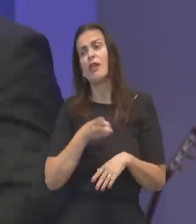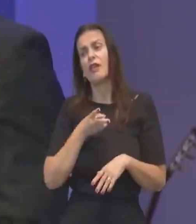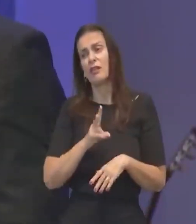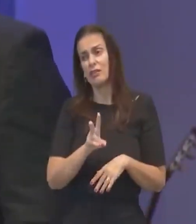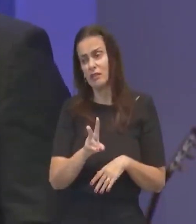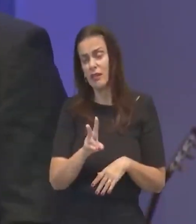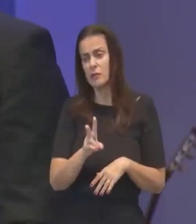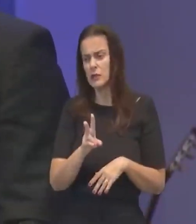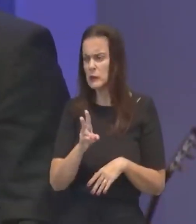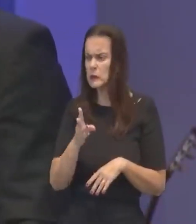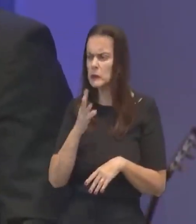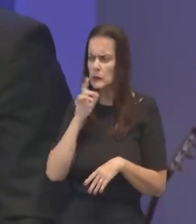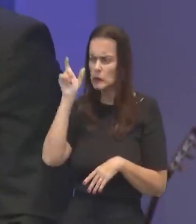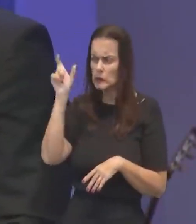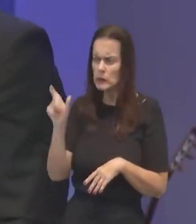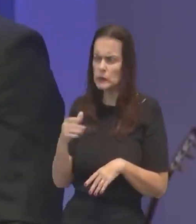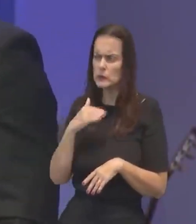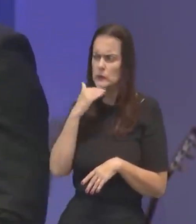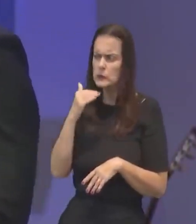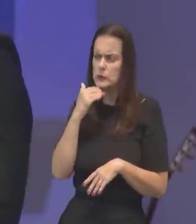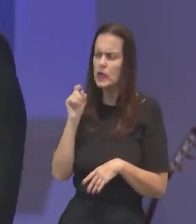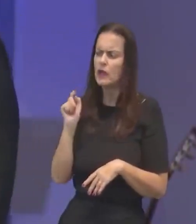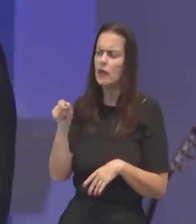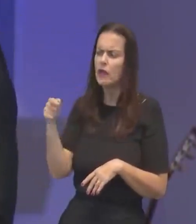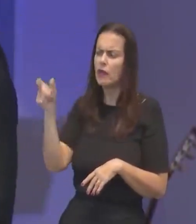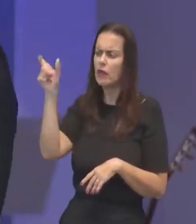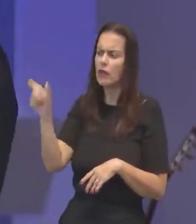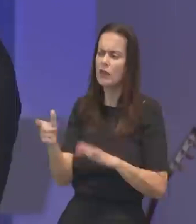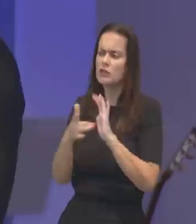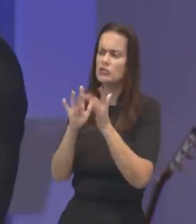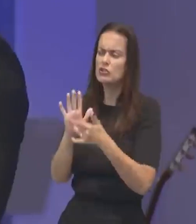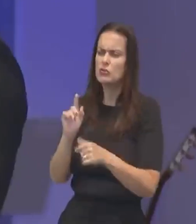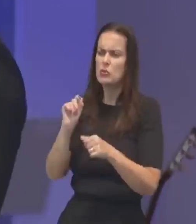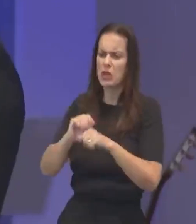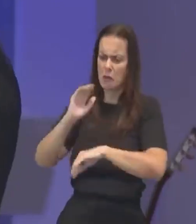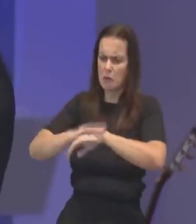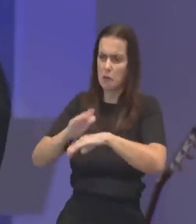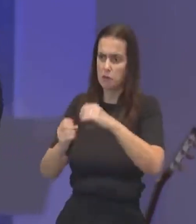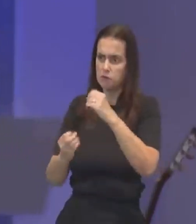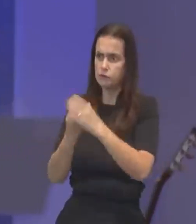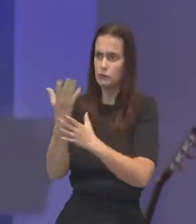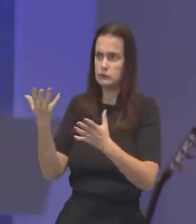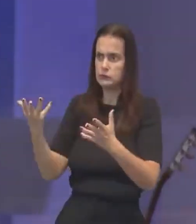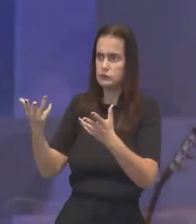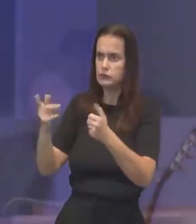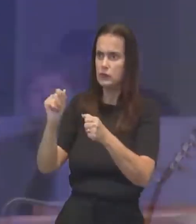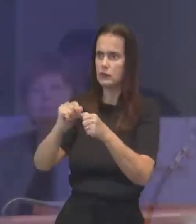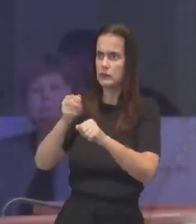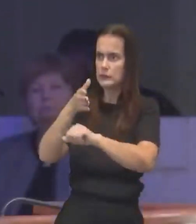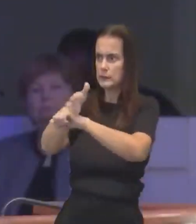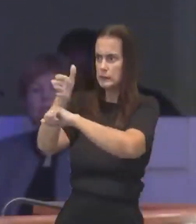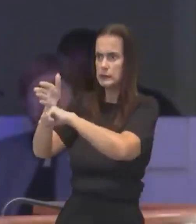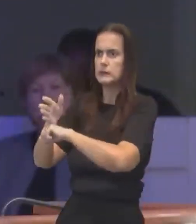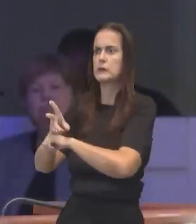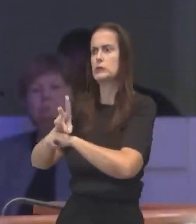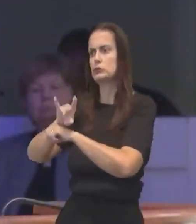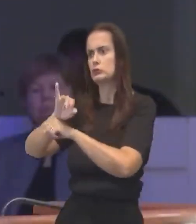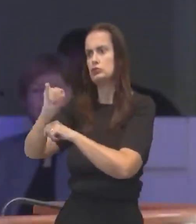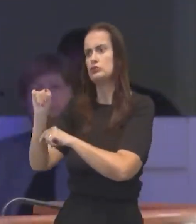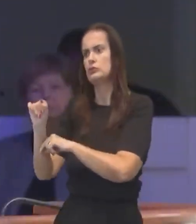fitos em Jesus, devido à operação, os milagres que ele estava realizando aqui naqueles